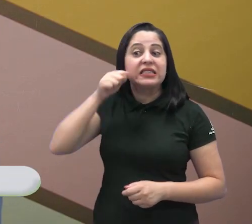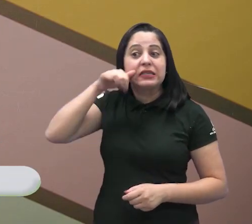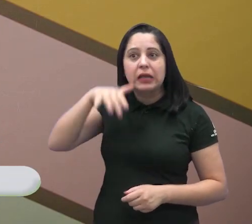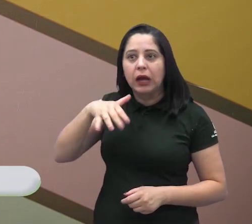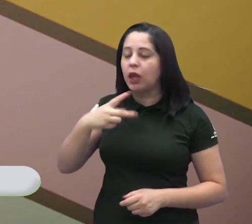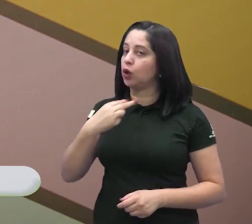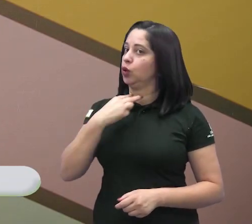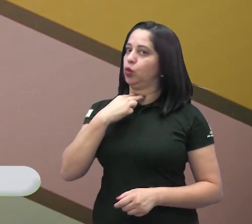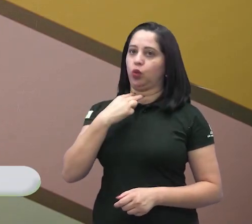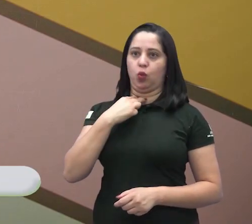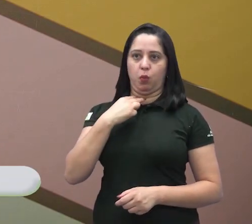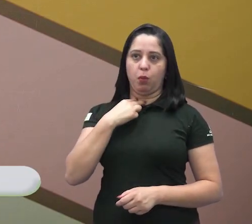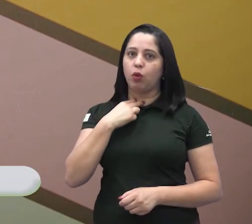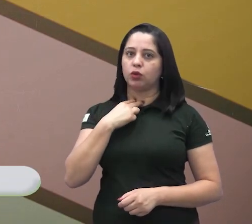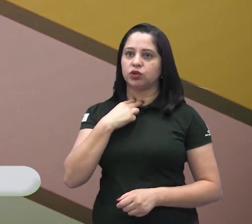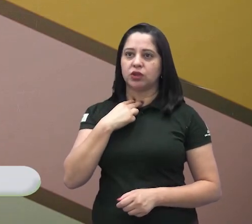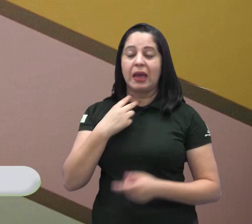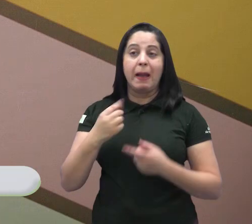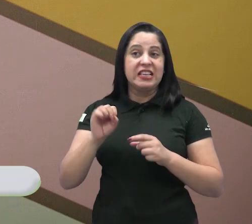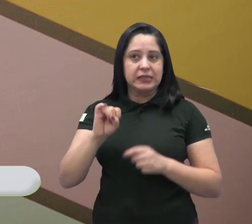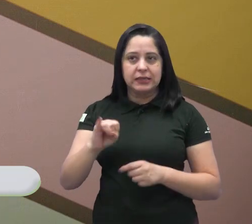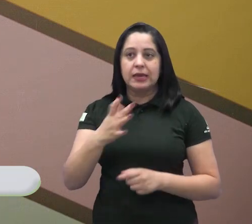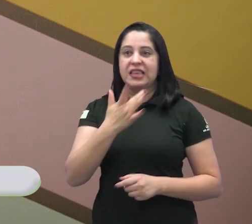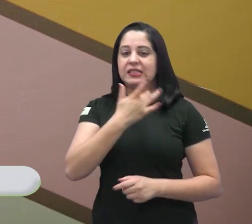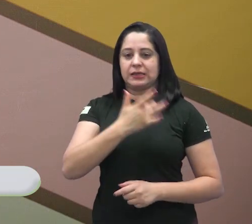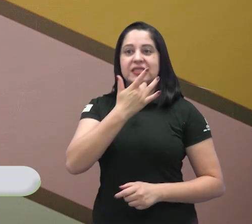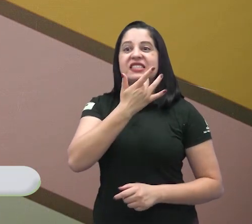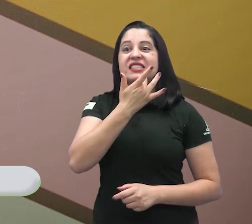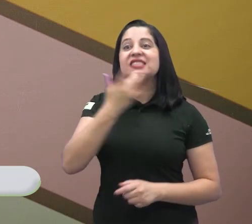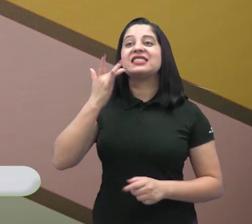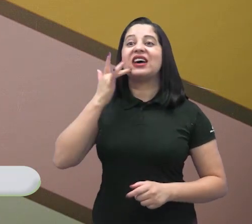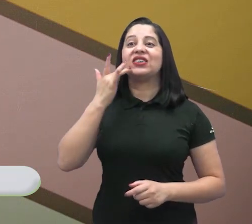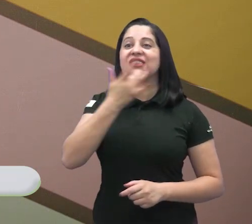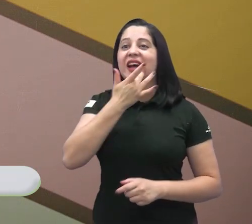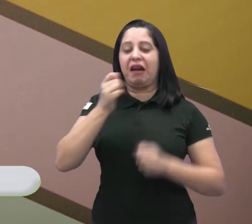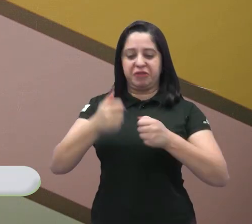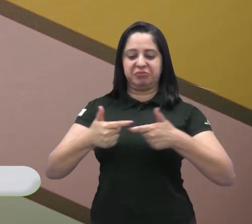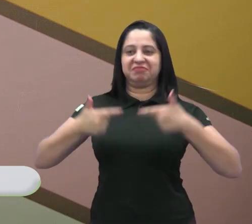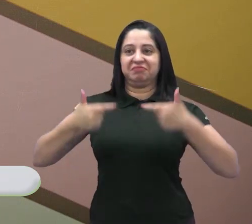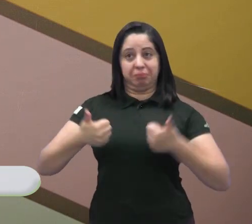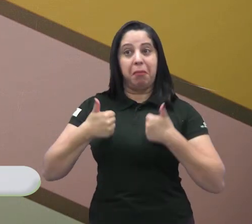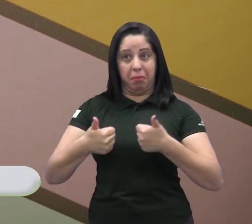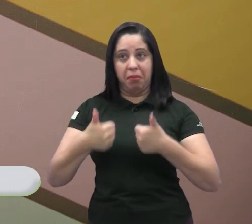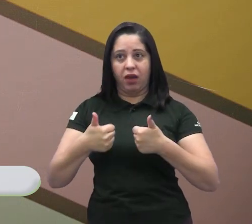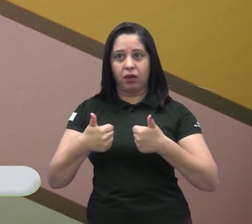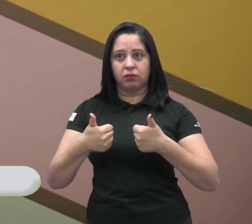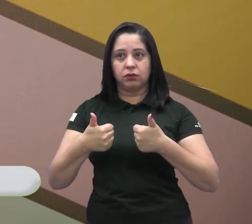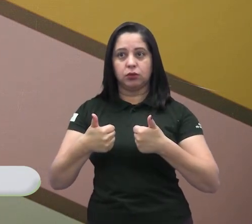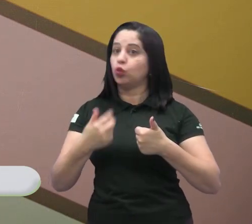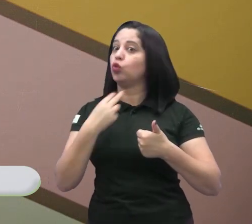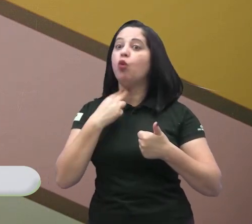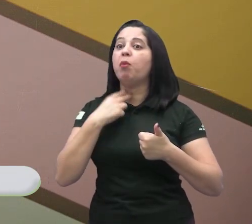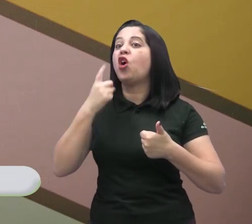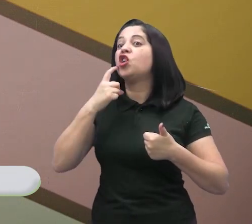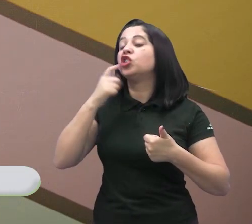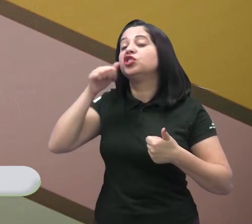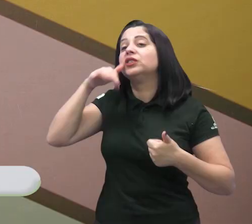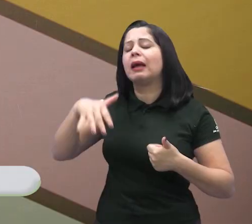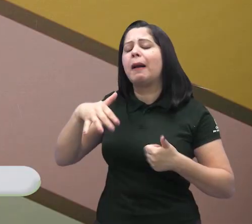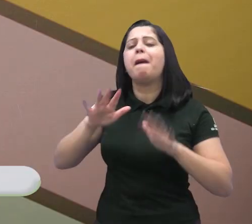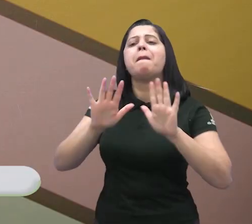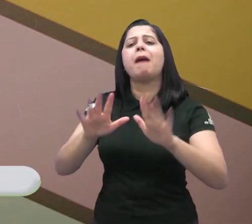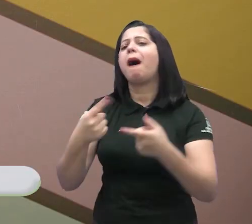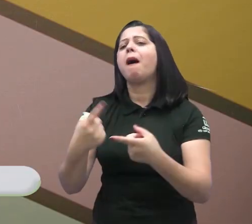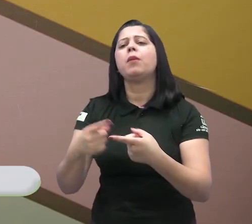fato. Não existe uma gengiva saudável que sangra de vez em quando, isso não pode acontecer. Por que a gengiva está sangrando? Mesmo que